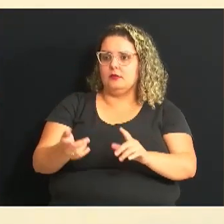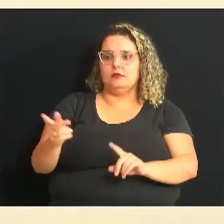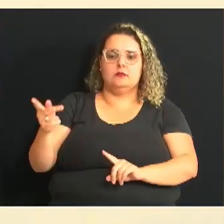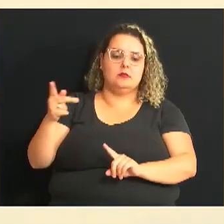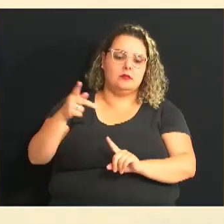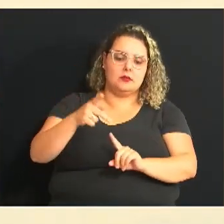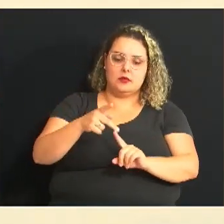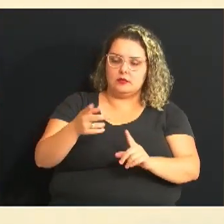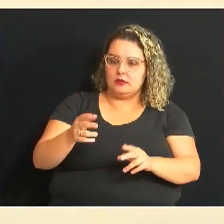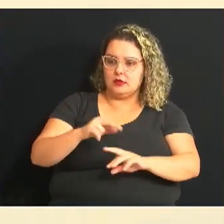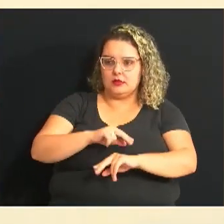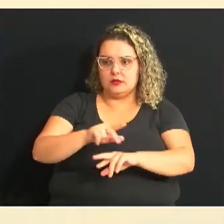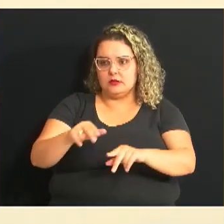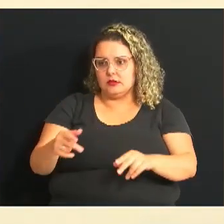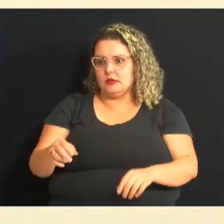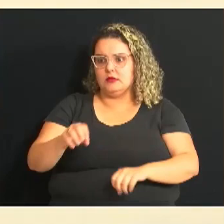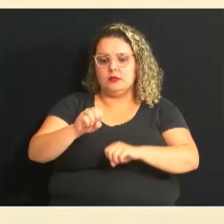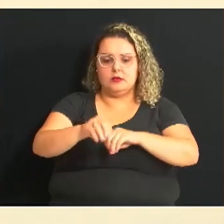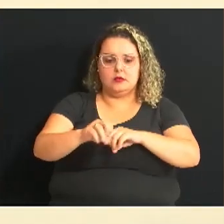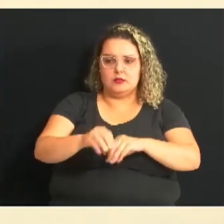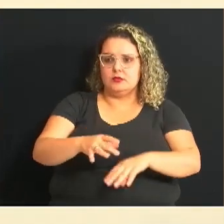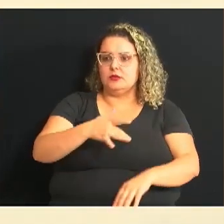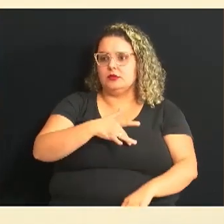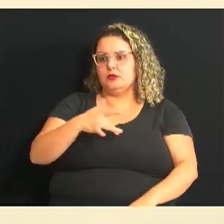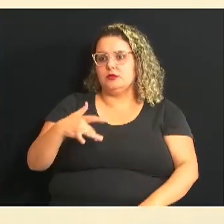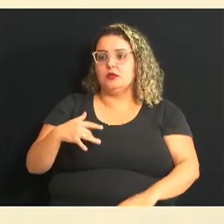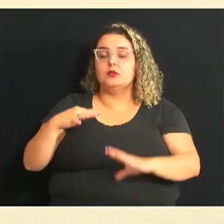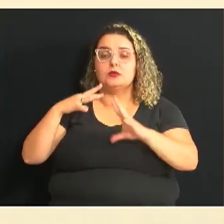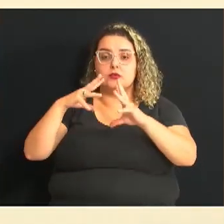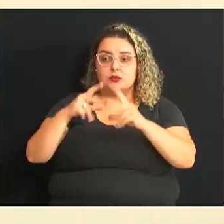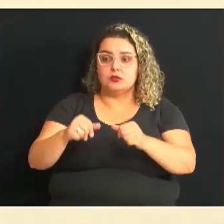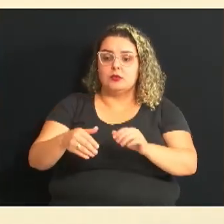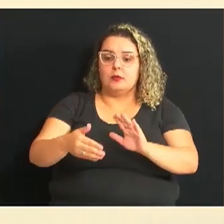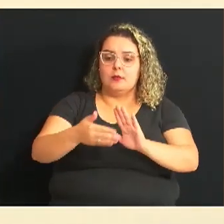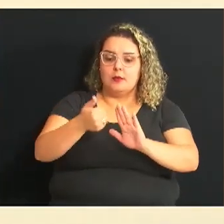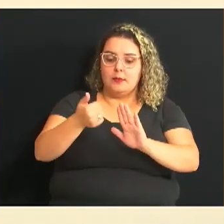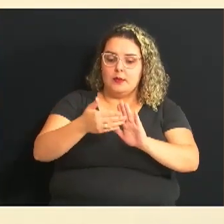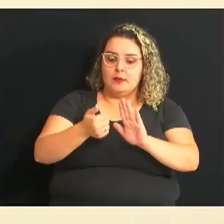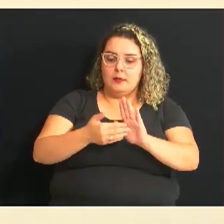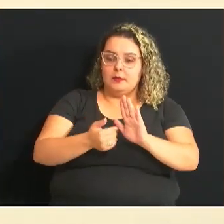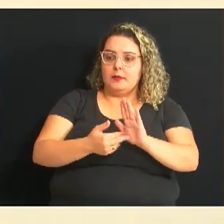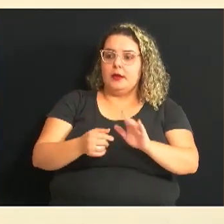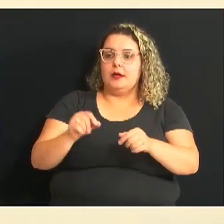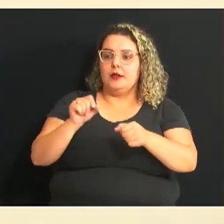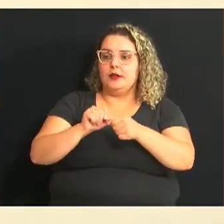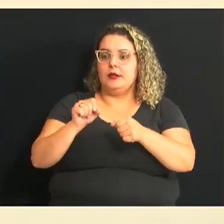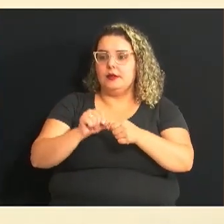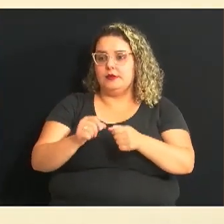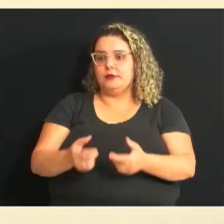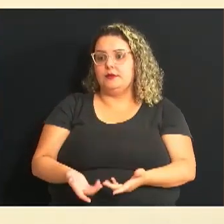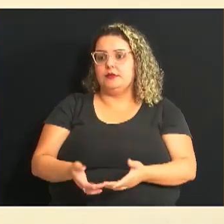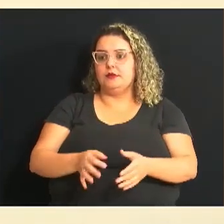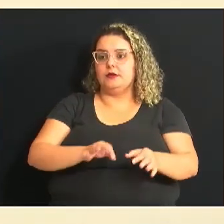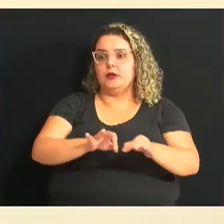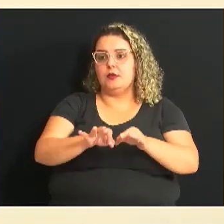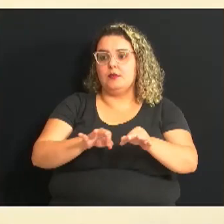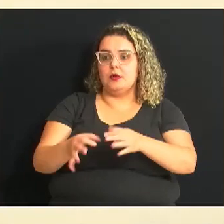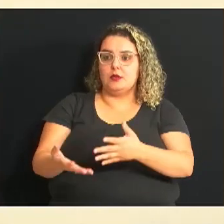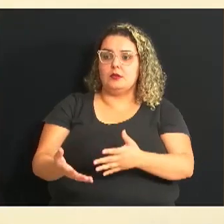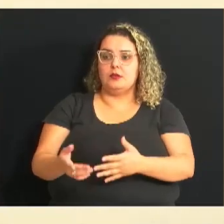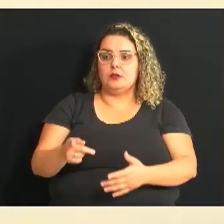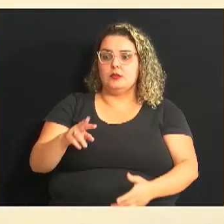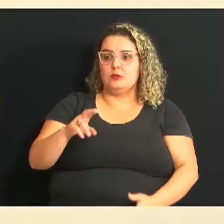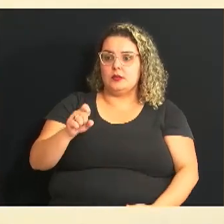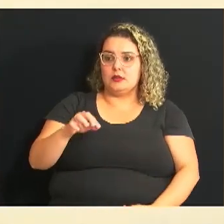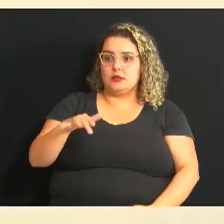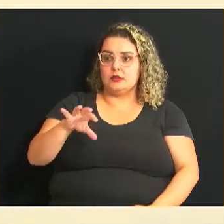né, educação, saúde, tudo aquilo que é abatido. Aí faz lá o programa faz aquela prestação de contas,